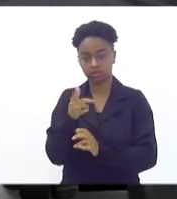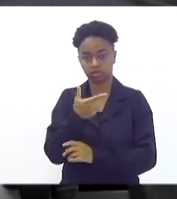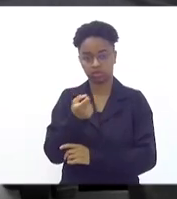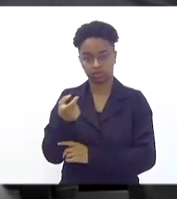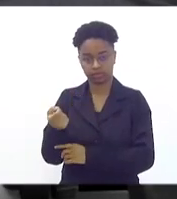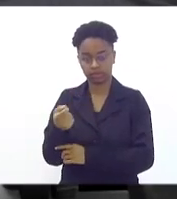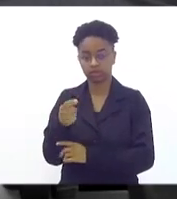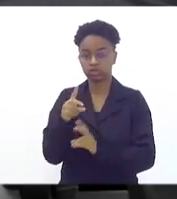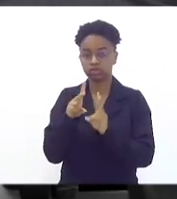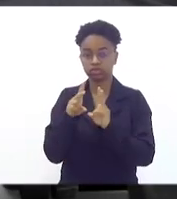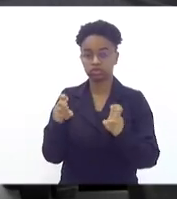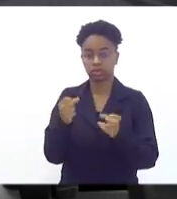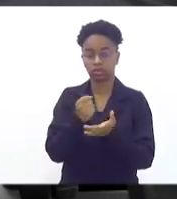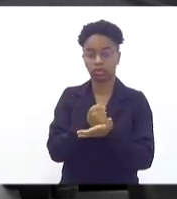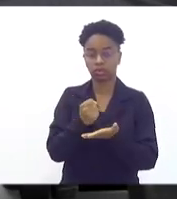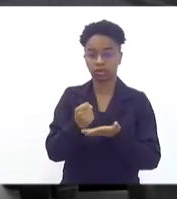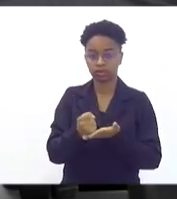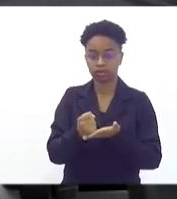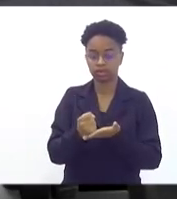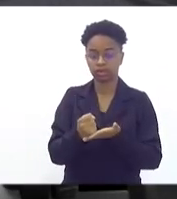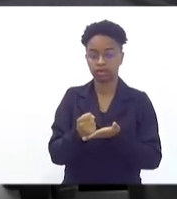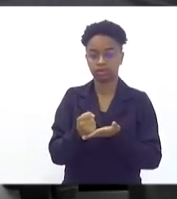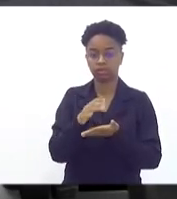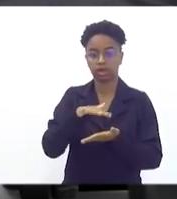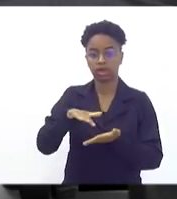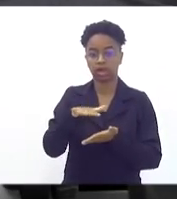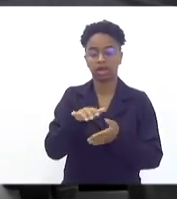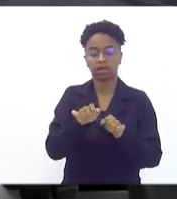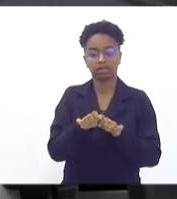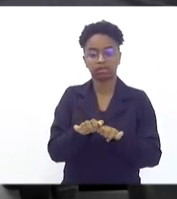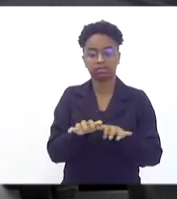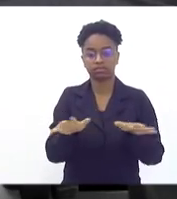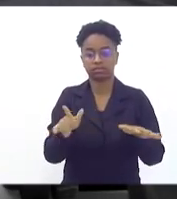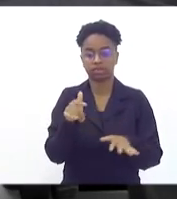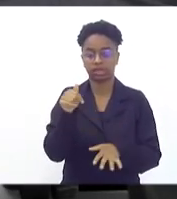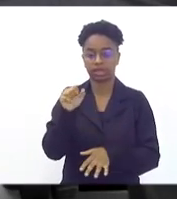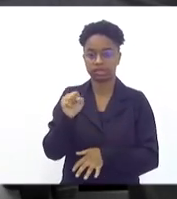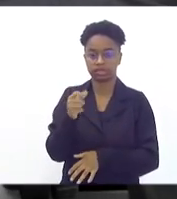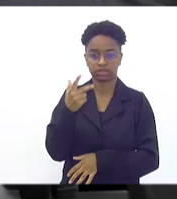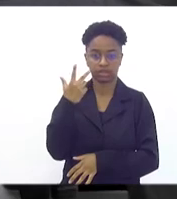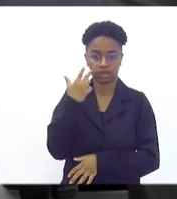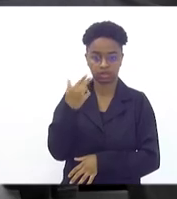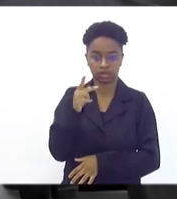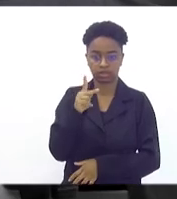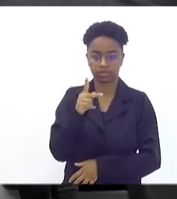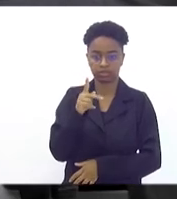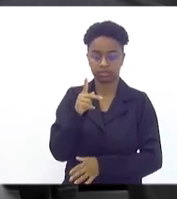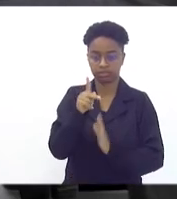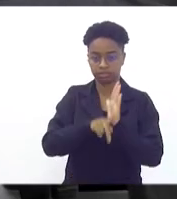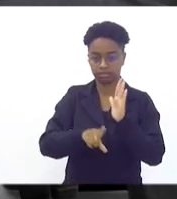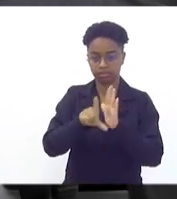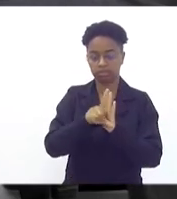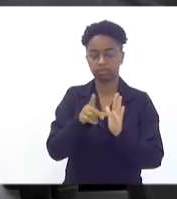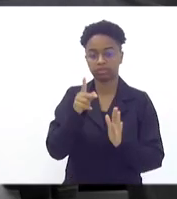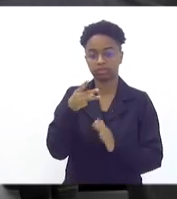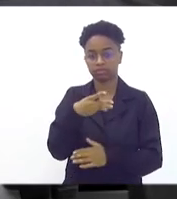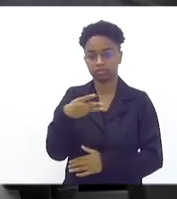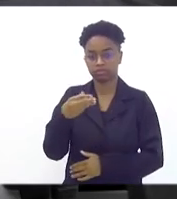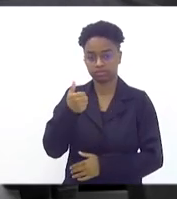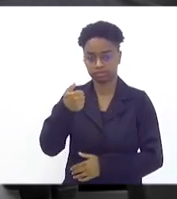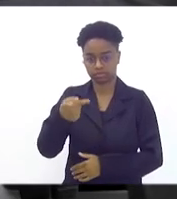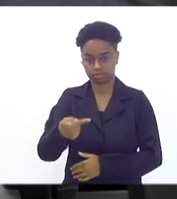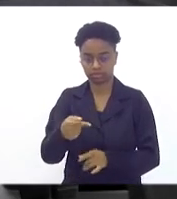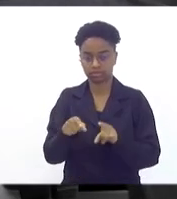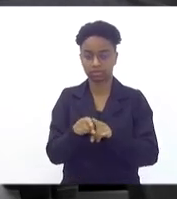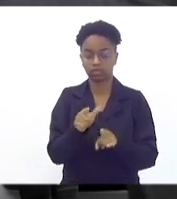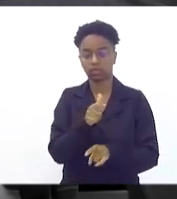a extinção do contrato de concessão dos serviços de distribuição de gás natural o PL 3317 outros que